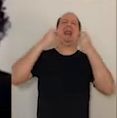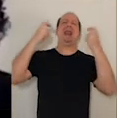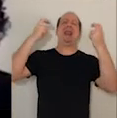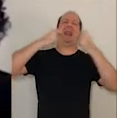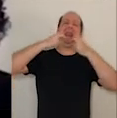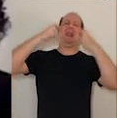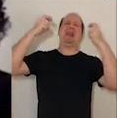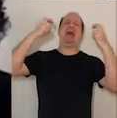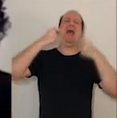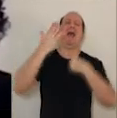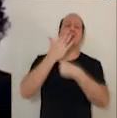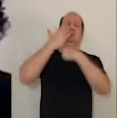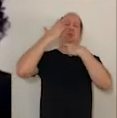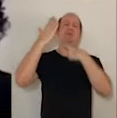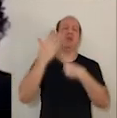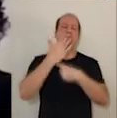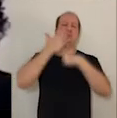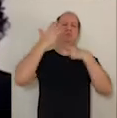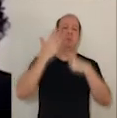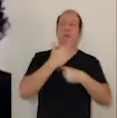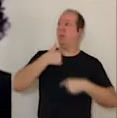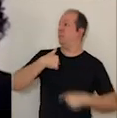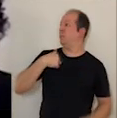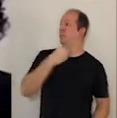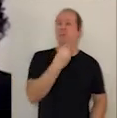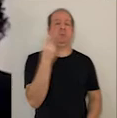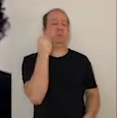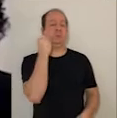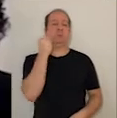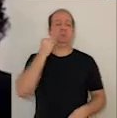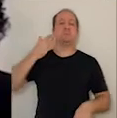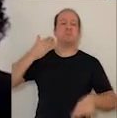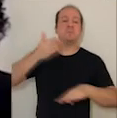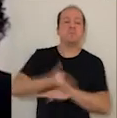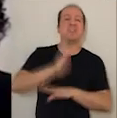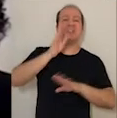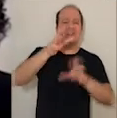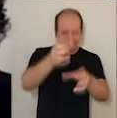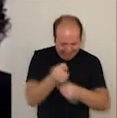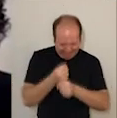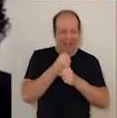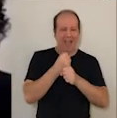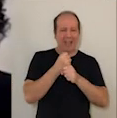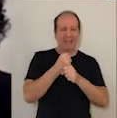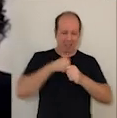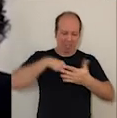ajuta-me, ajuta-me! Precipitei-me para dentro do quarto, mas ele já tinha agarrado e derrubado sobre a